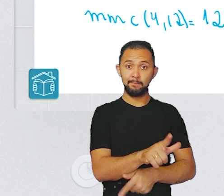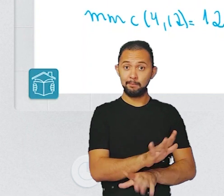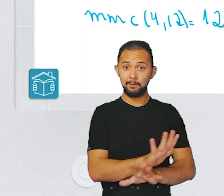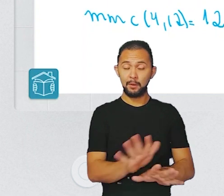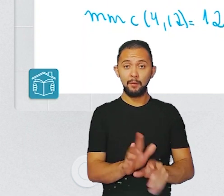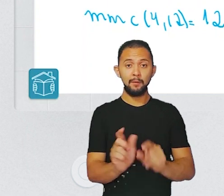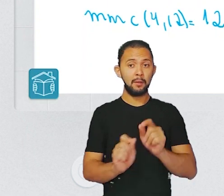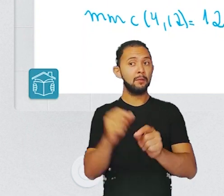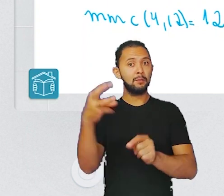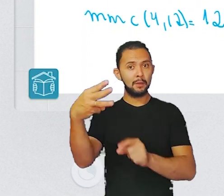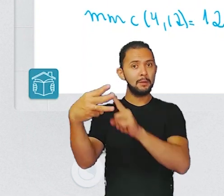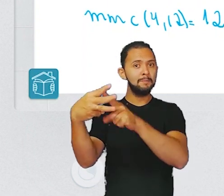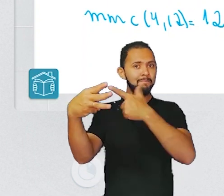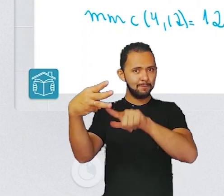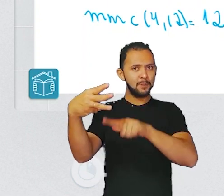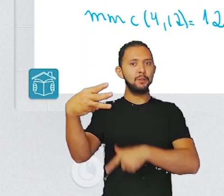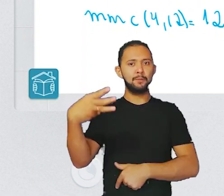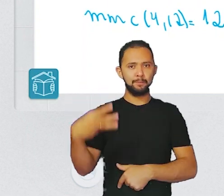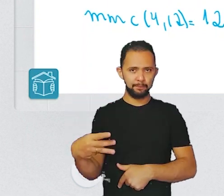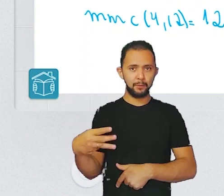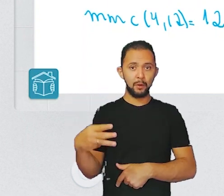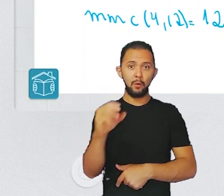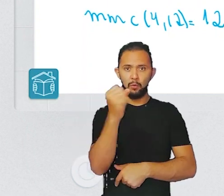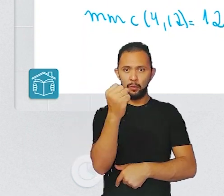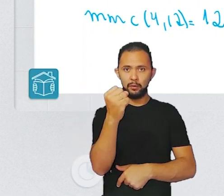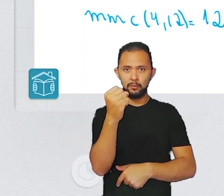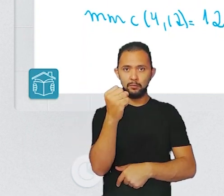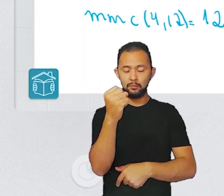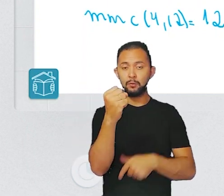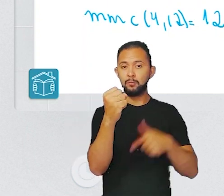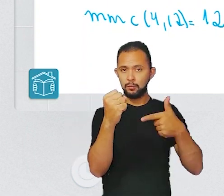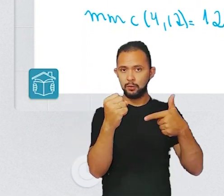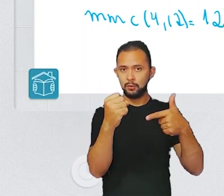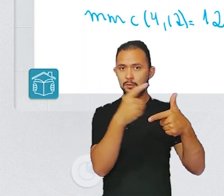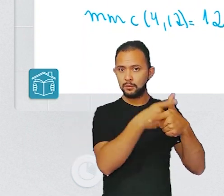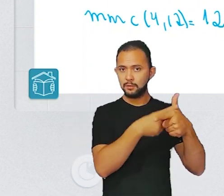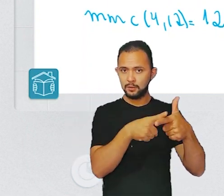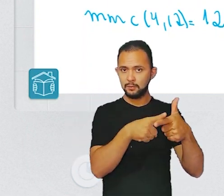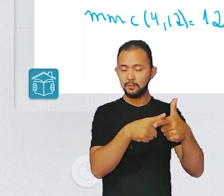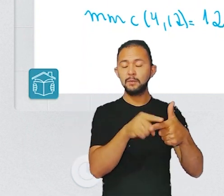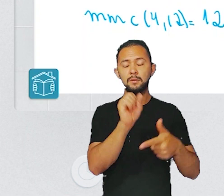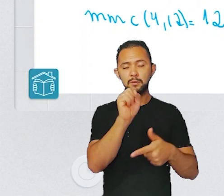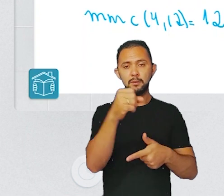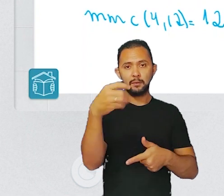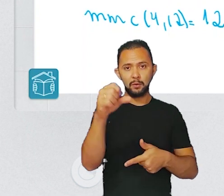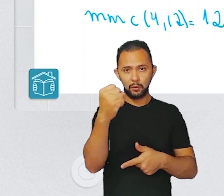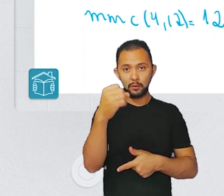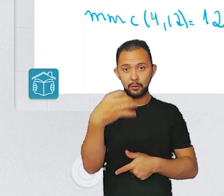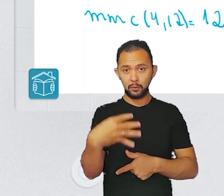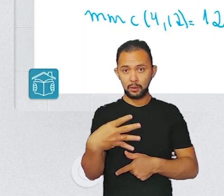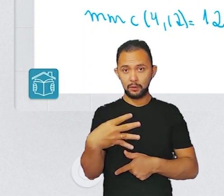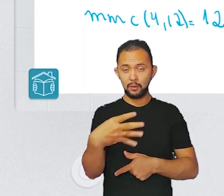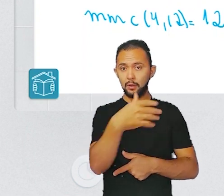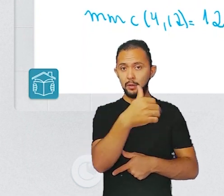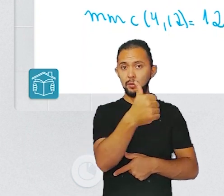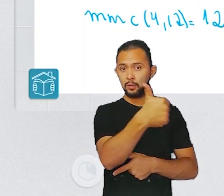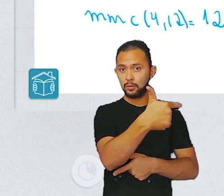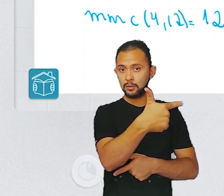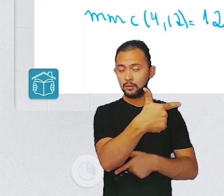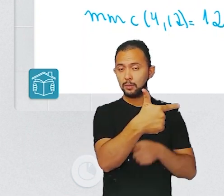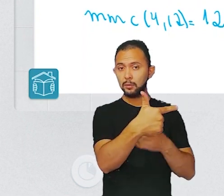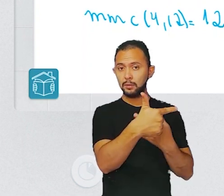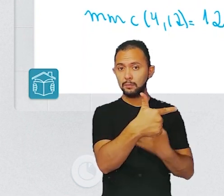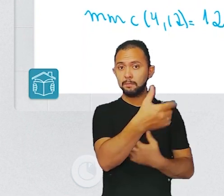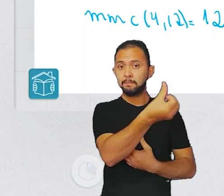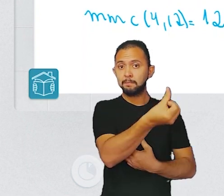faz? Só repete o 3 aqui embaixo. Já o 8, a gente consegue. 8 dividido por 2 é 4. O 12 dividido por 2 é